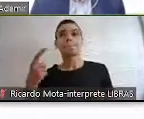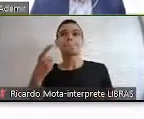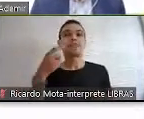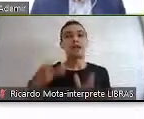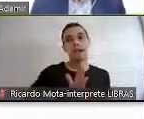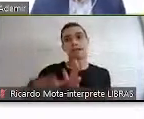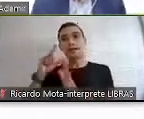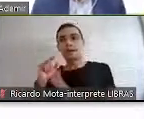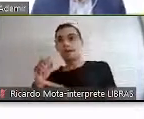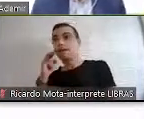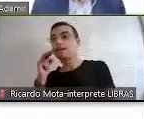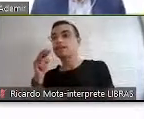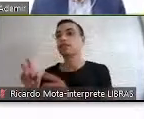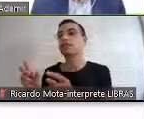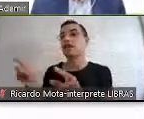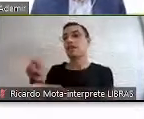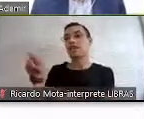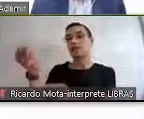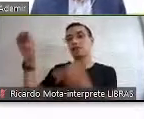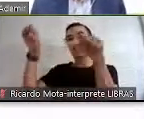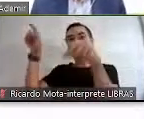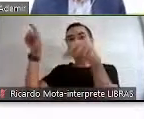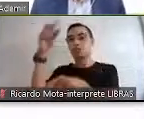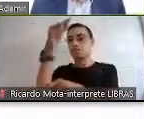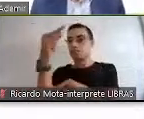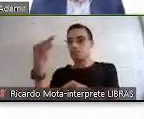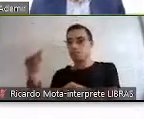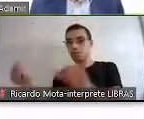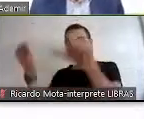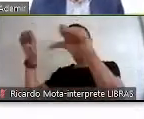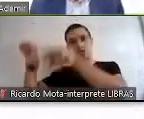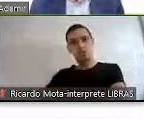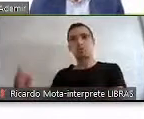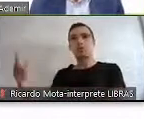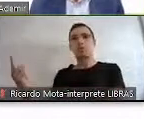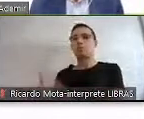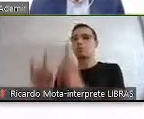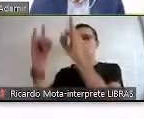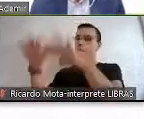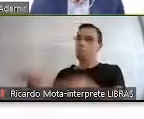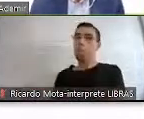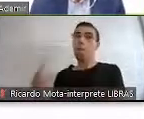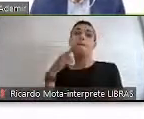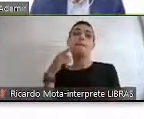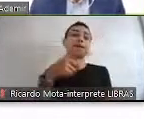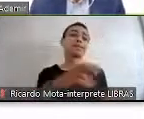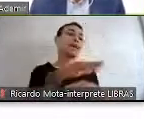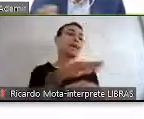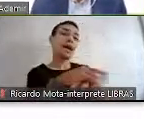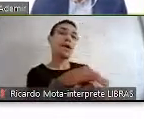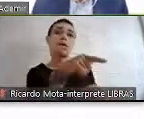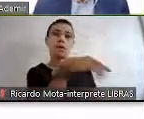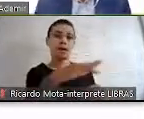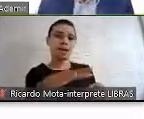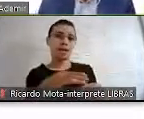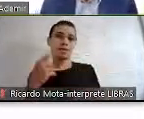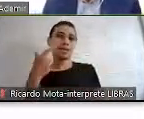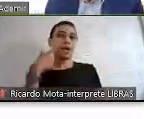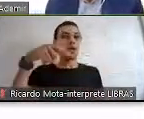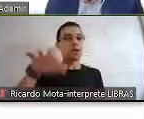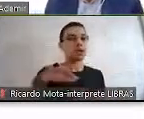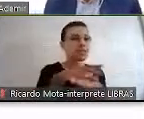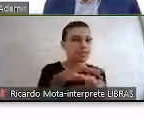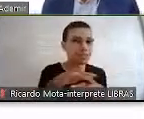enquanto a corretiva aumenta os riscos do seu sistema, a estrutura, todo o